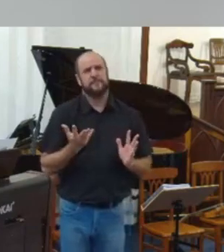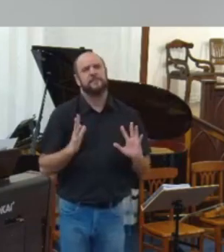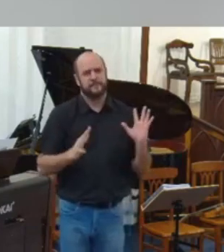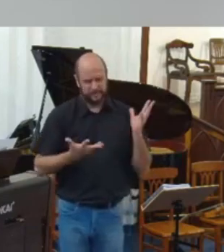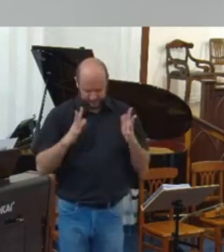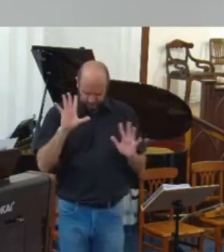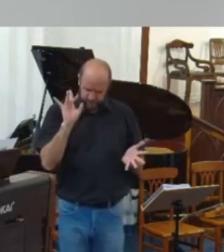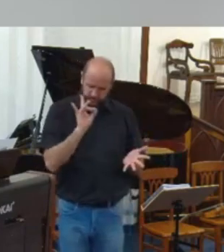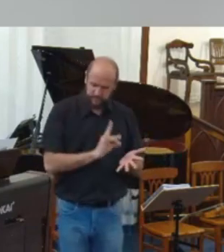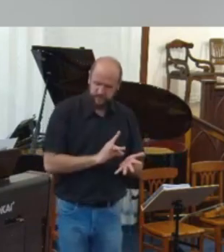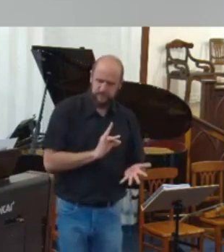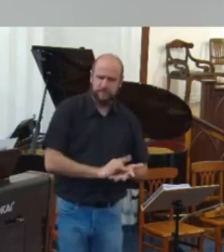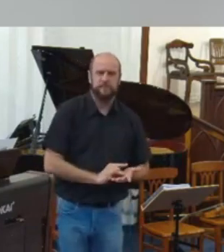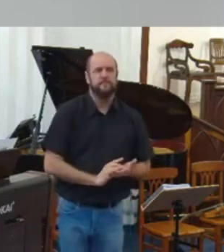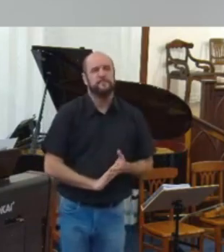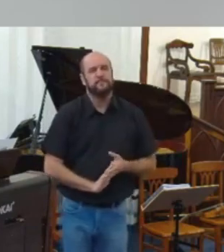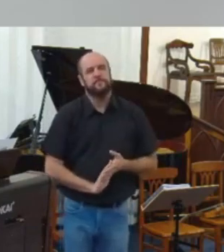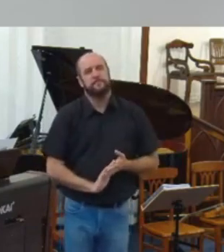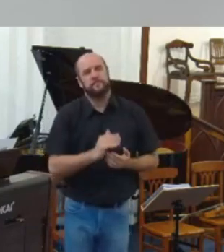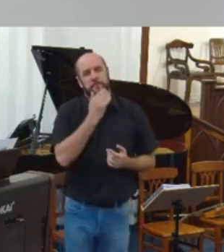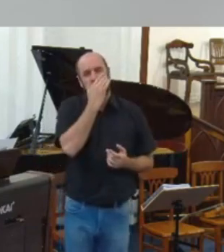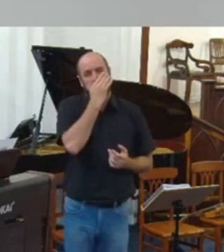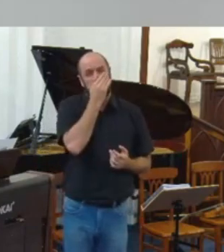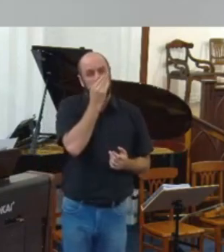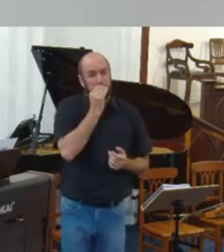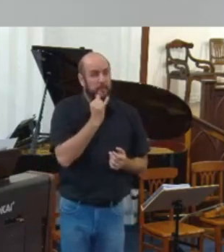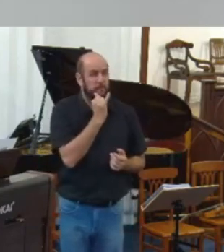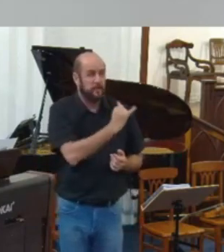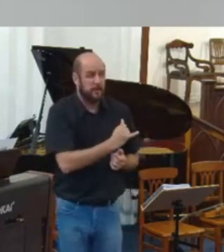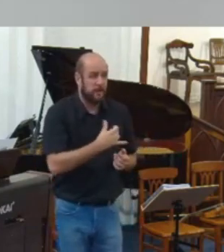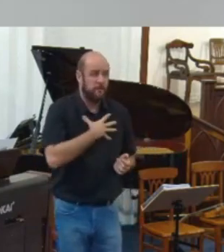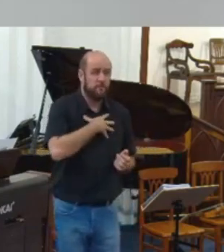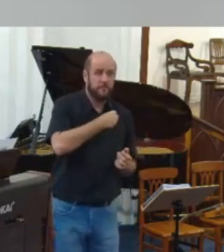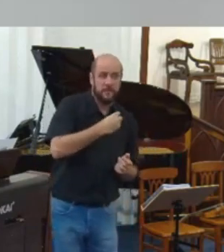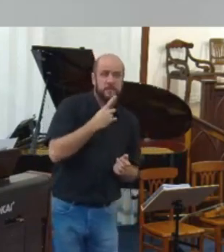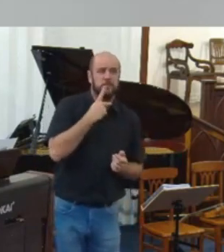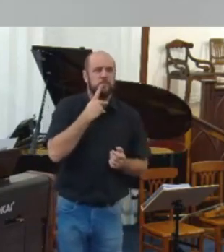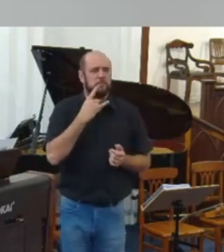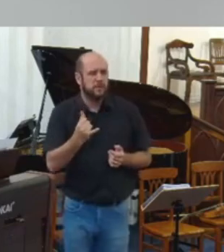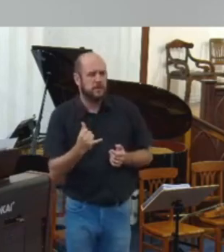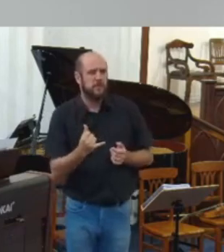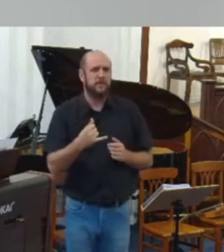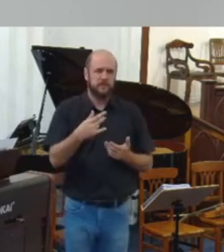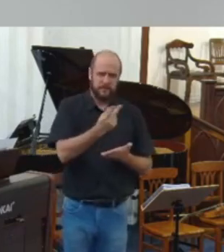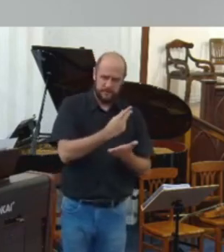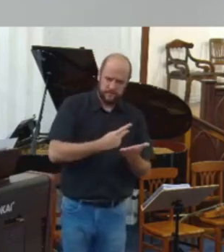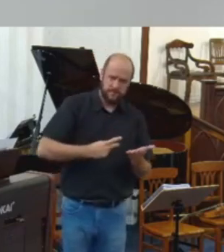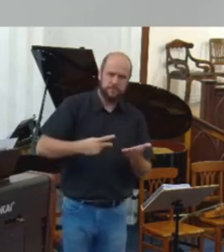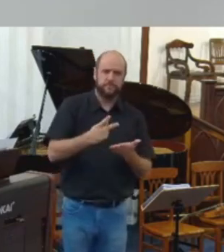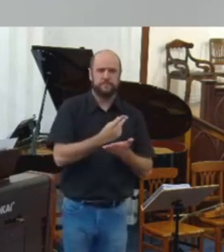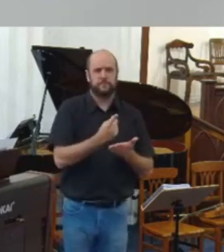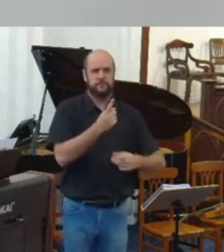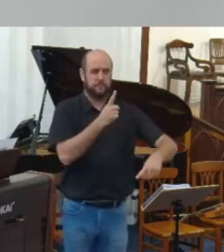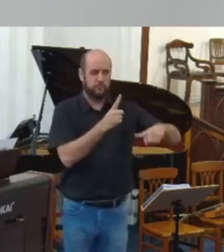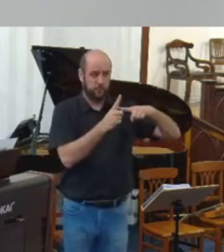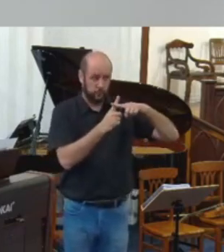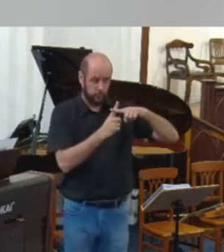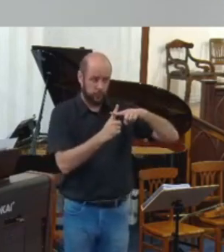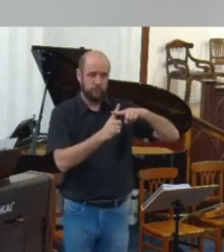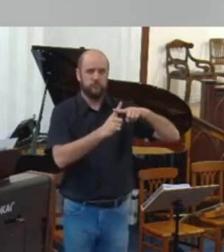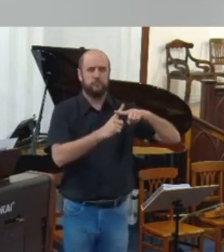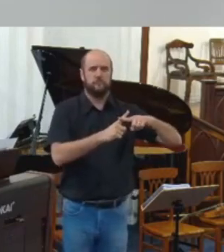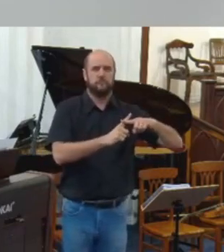comemoramos mesmo. Nós podemos dizer aos nossos filhos, pais, eles que estão fazendo o desenho do cordeiro, depois o da cruz, aí